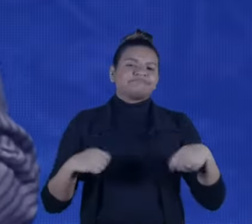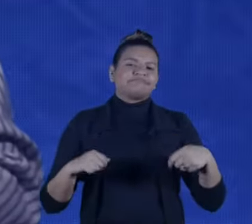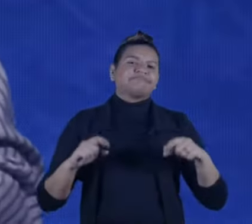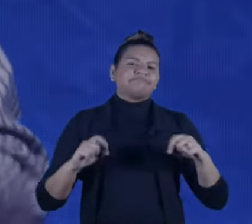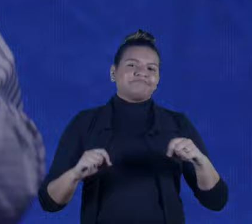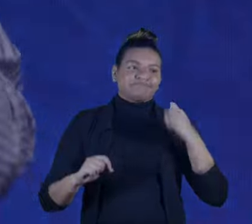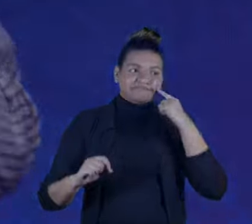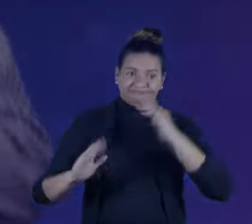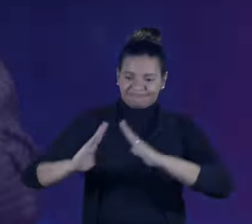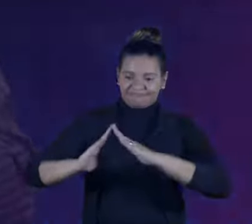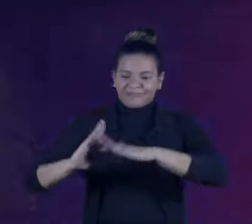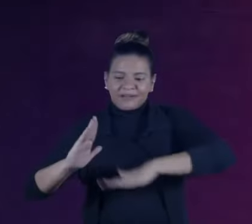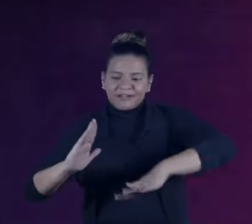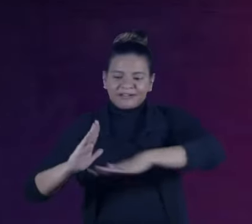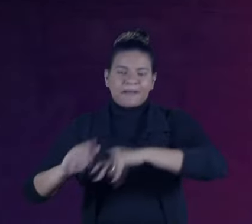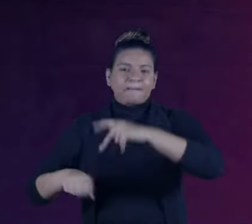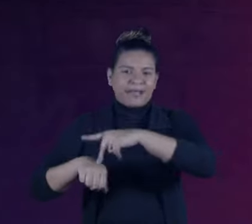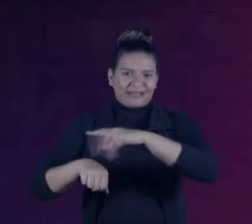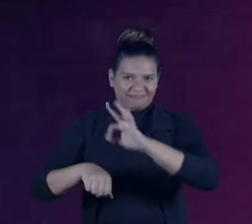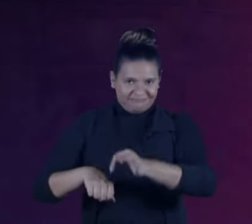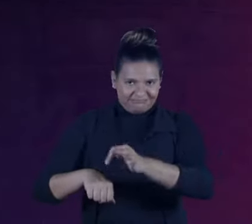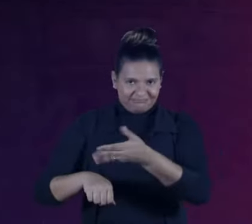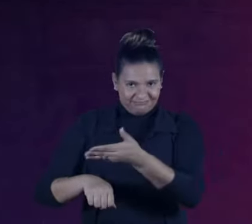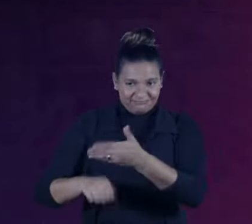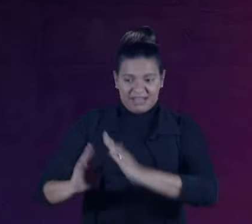sobre o fundamento que é Cristo.